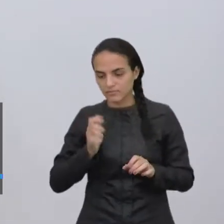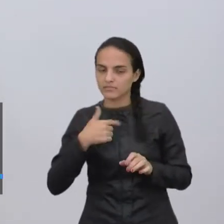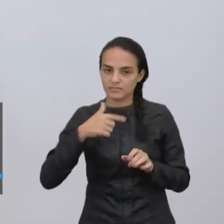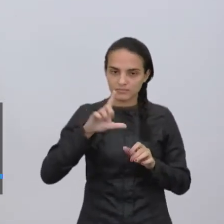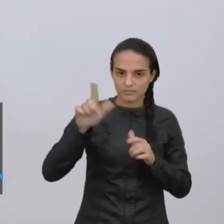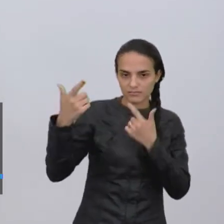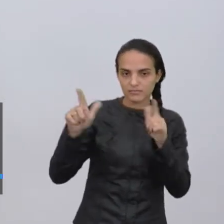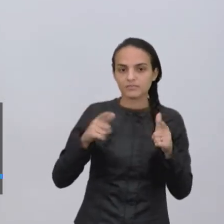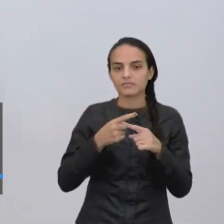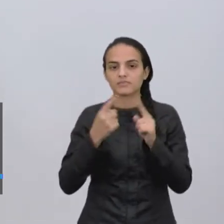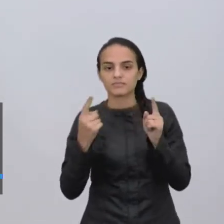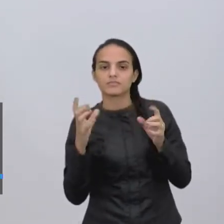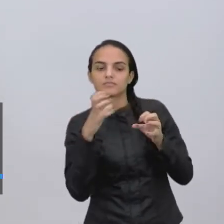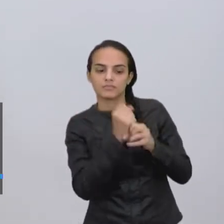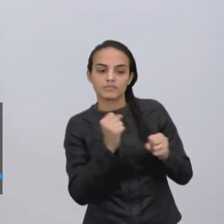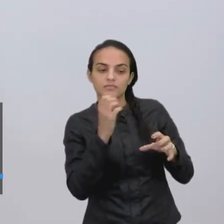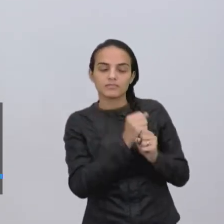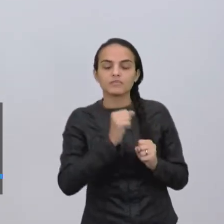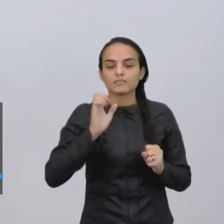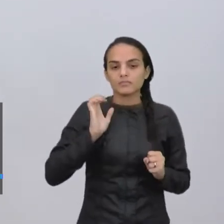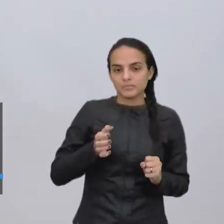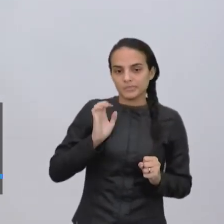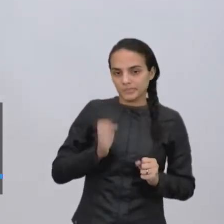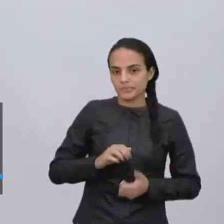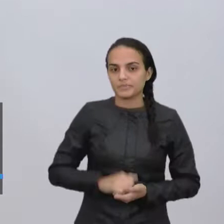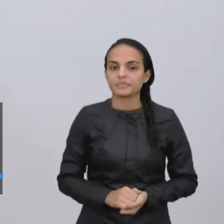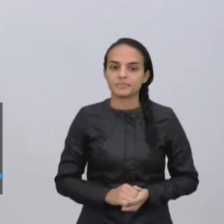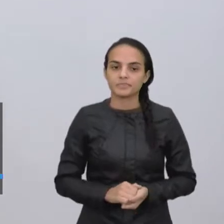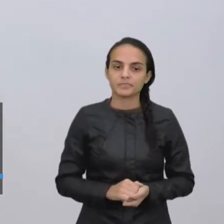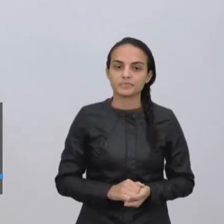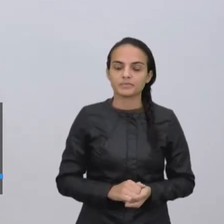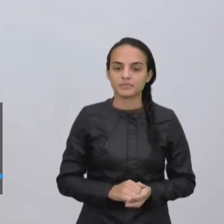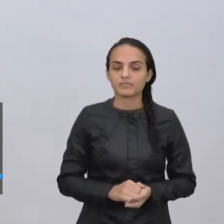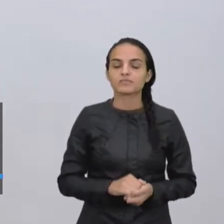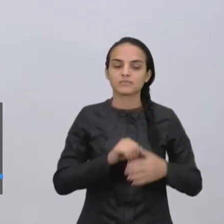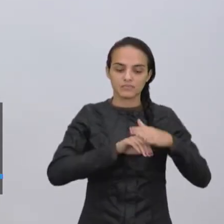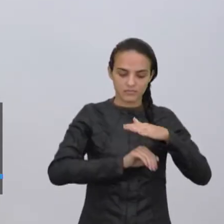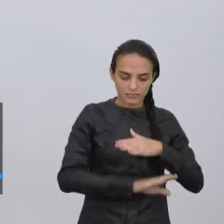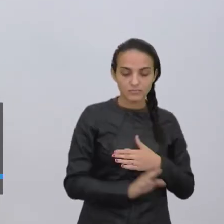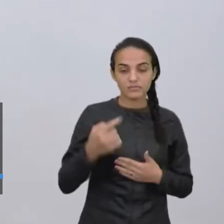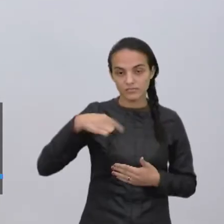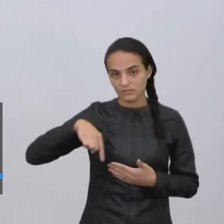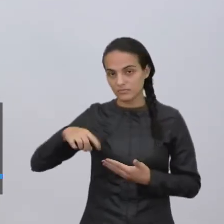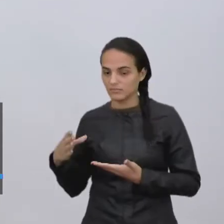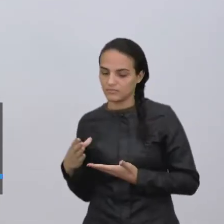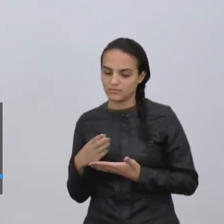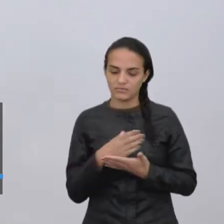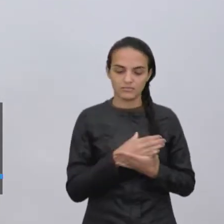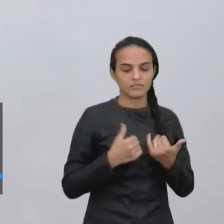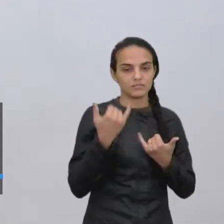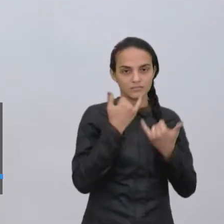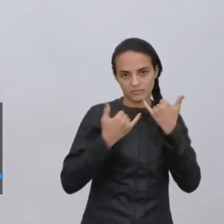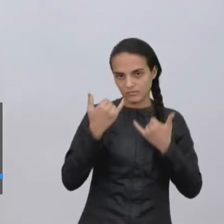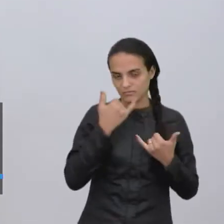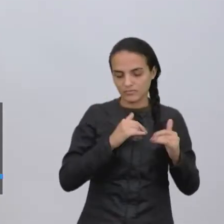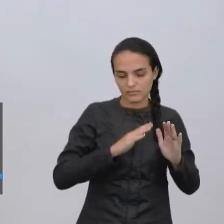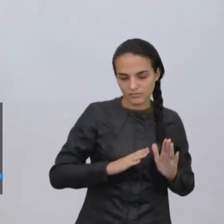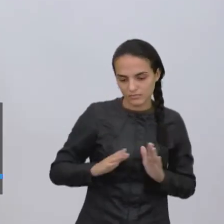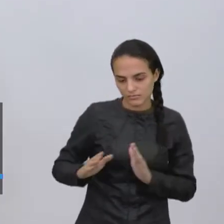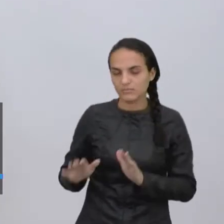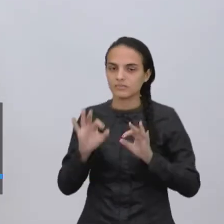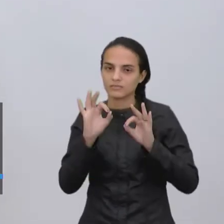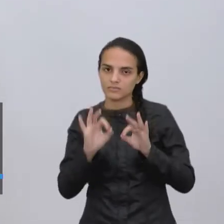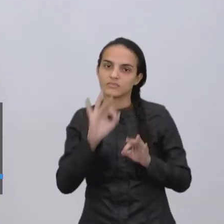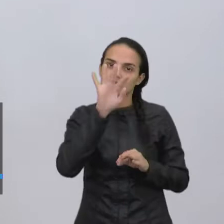tá? Mas a gente vai fazer esses cálculos estatísticos em cima desses dados que a gente coletou. Dessas informações que estão organizadas